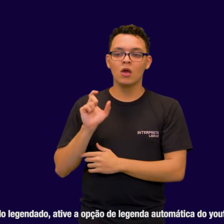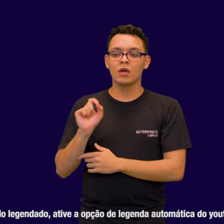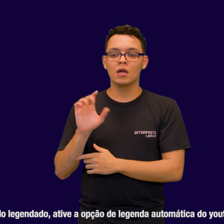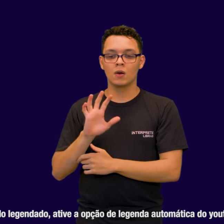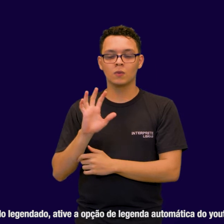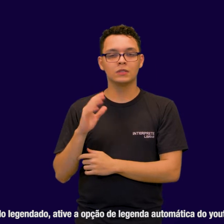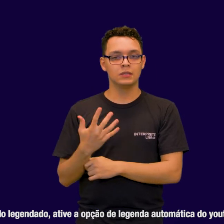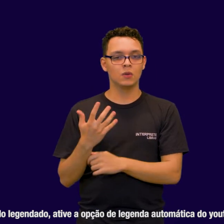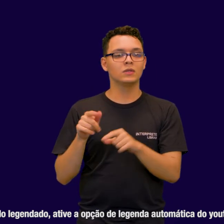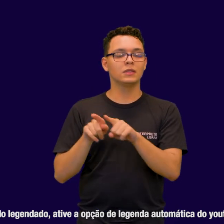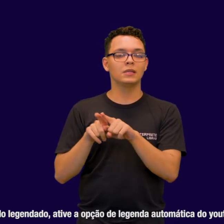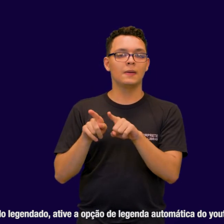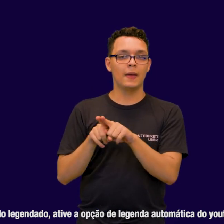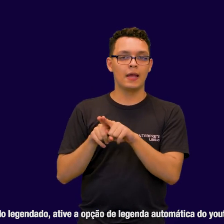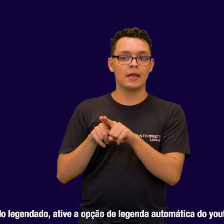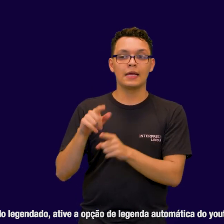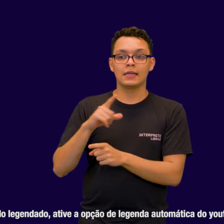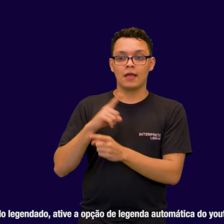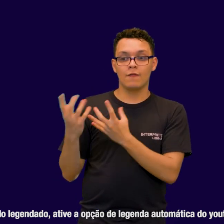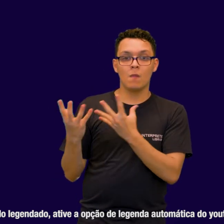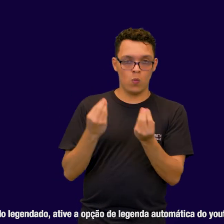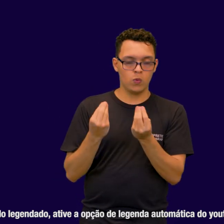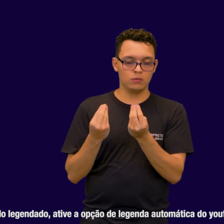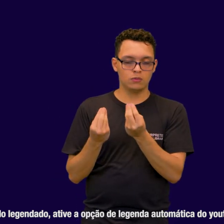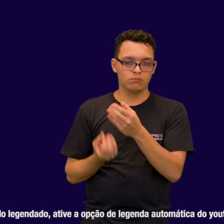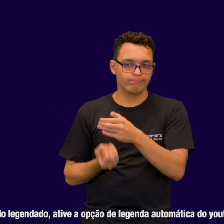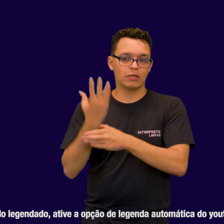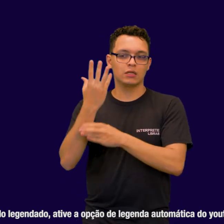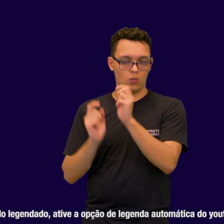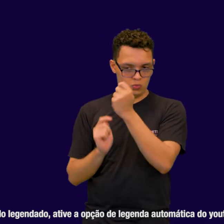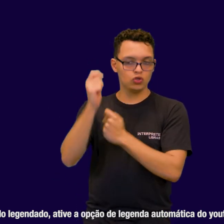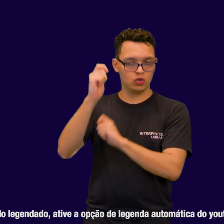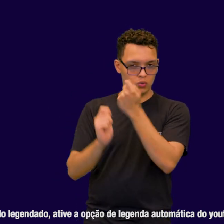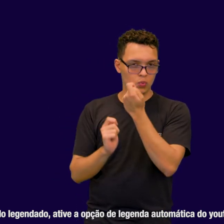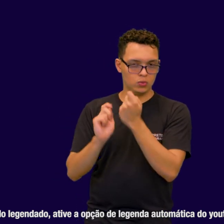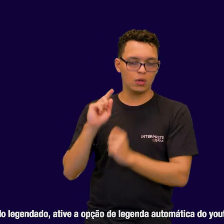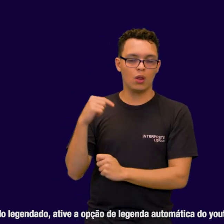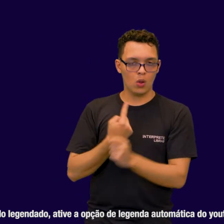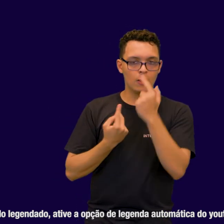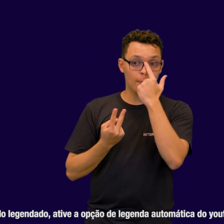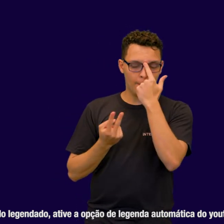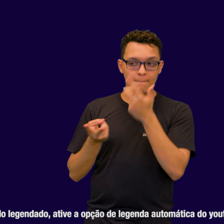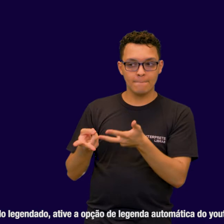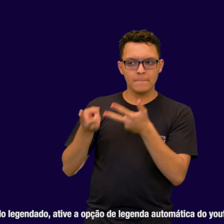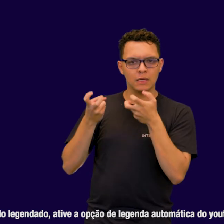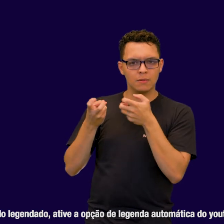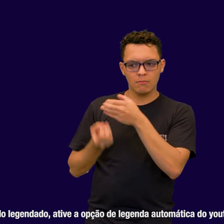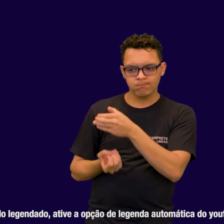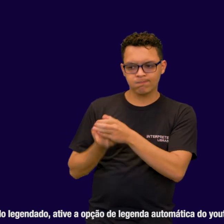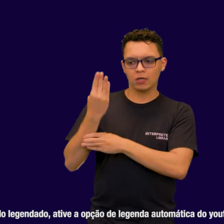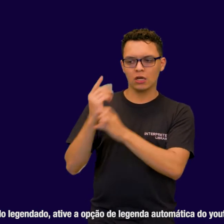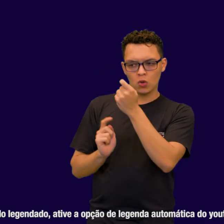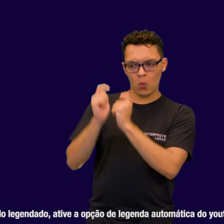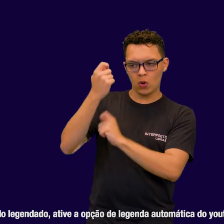que a gente tem feito, que com o crescimento do número de cervejarias aumentando mesmo, né, a gente tem visto esse aumento da abertura de